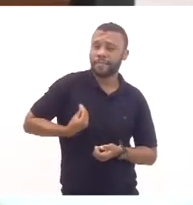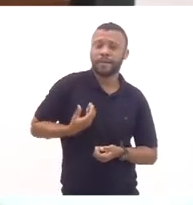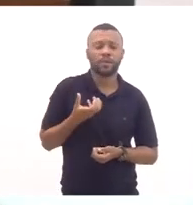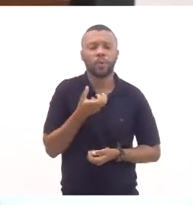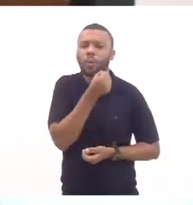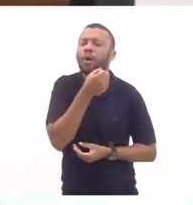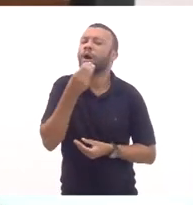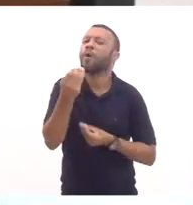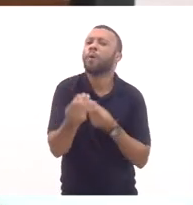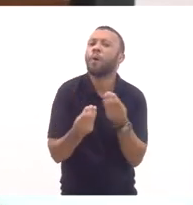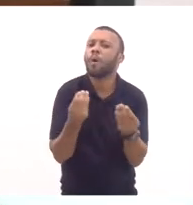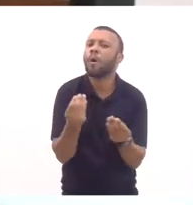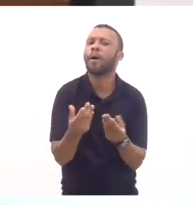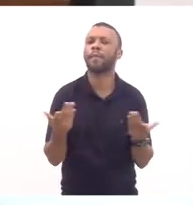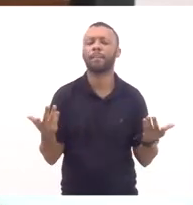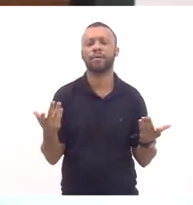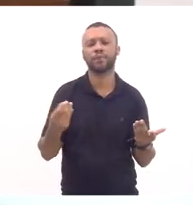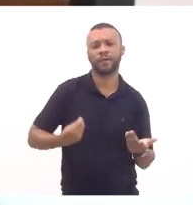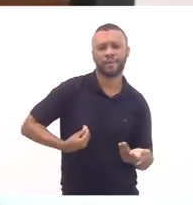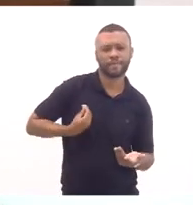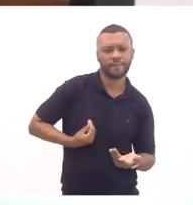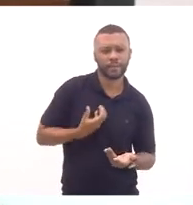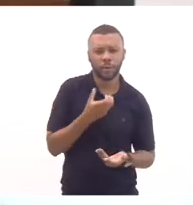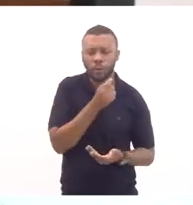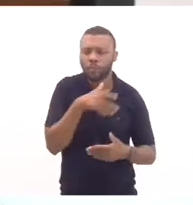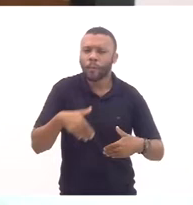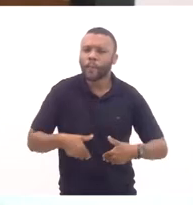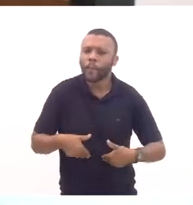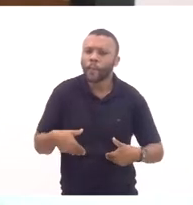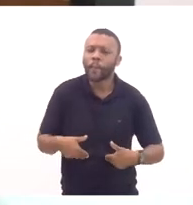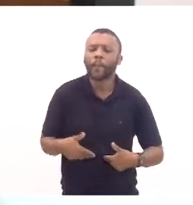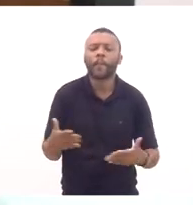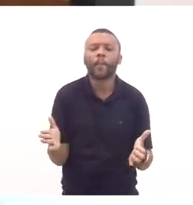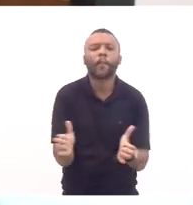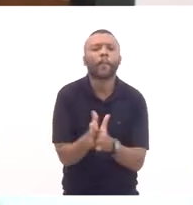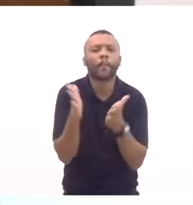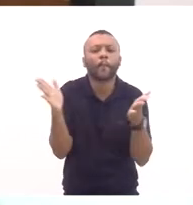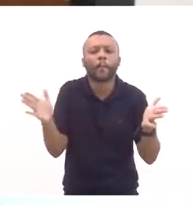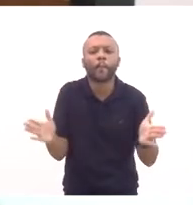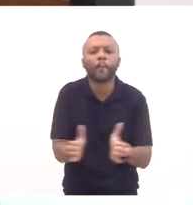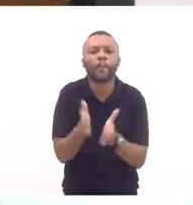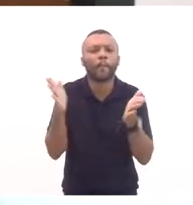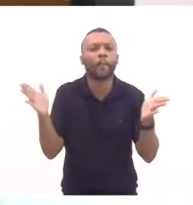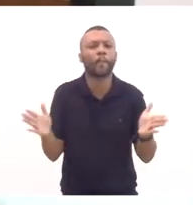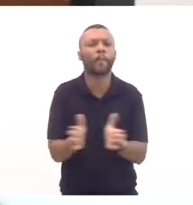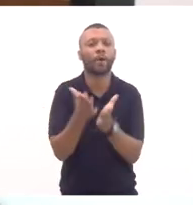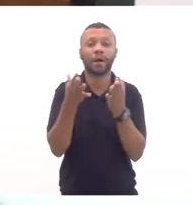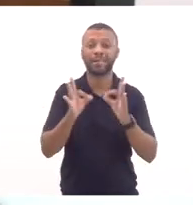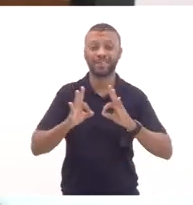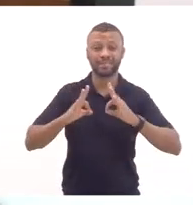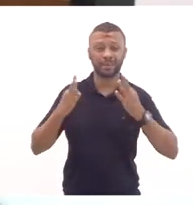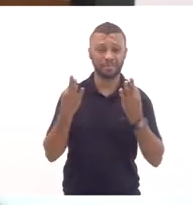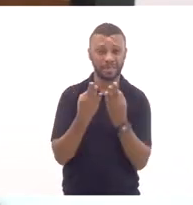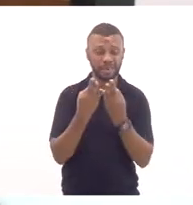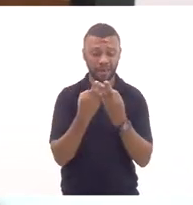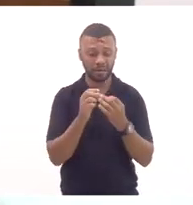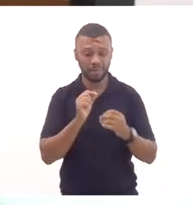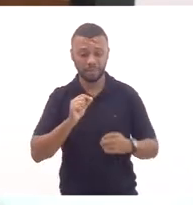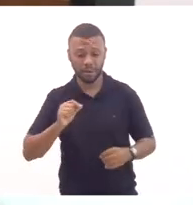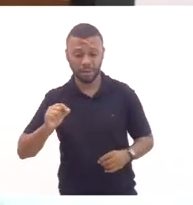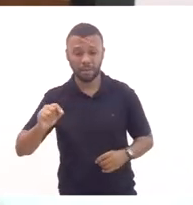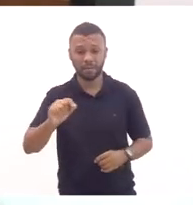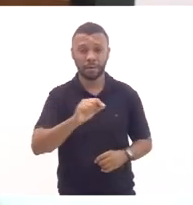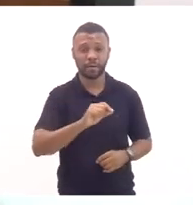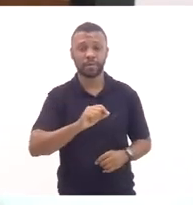sobrevivendo? Sobrevivendo à fome, à miséria. As famílias estão ficando cada